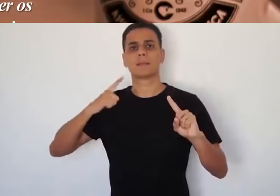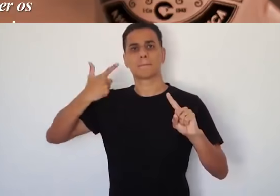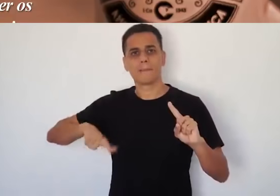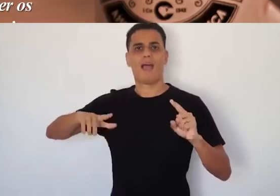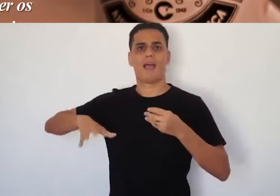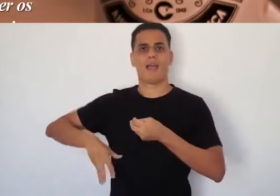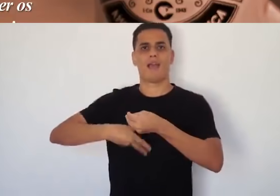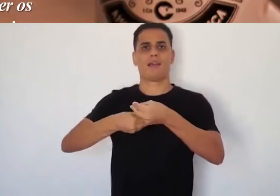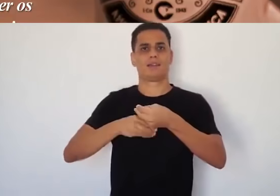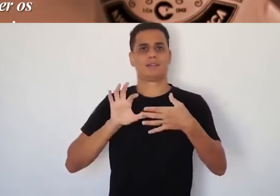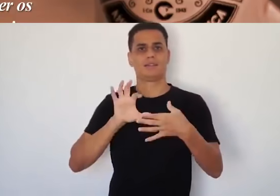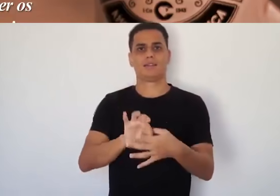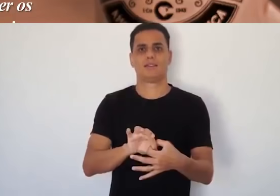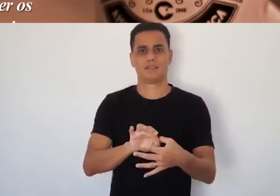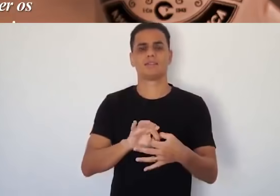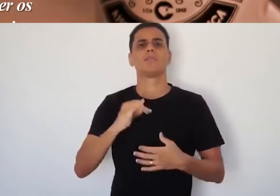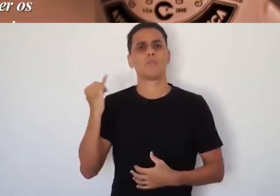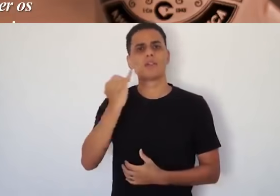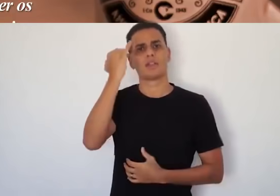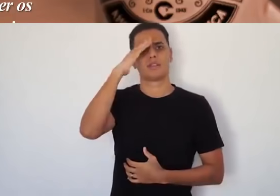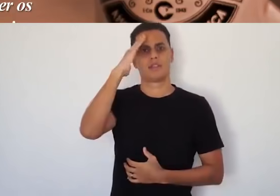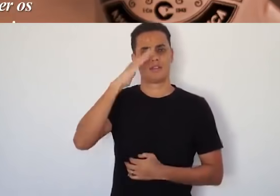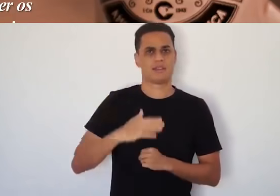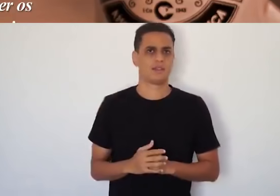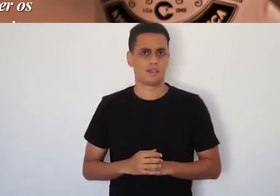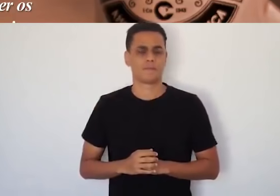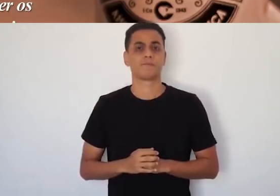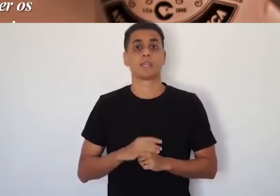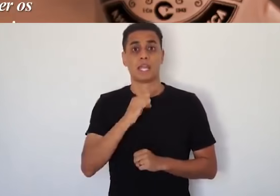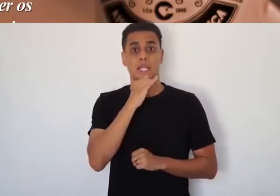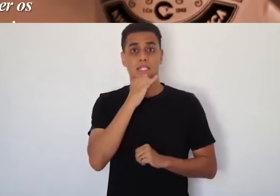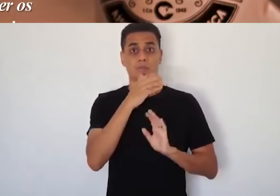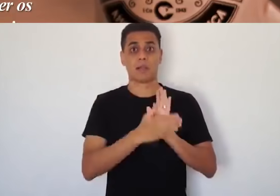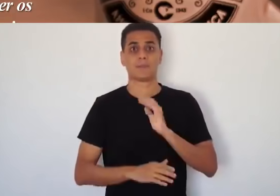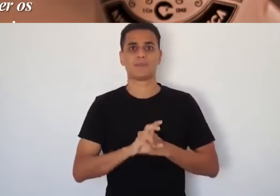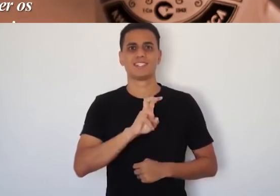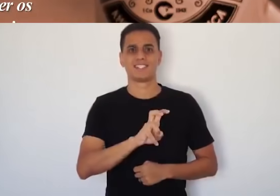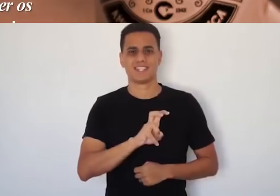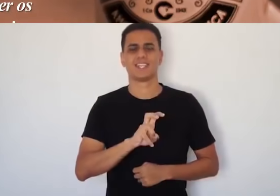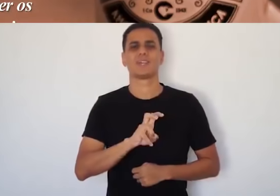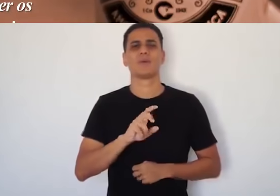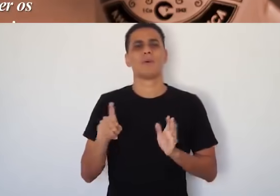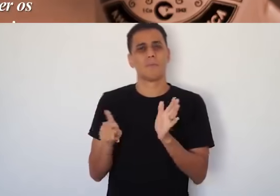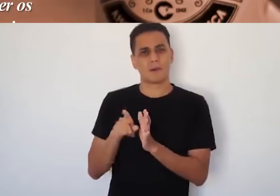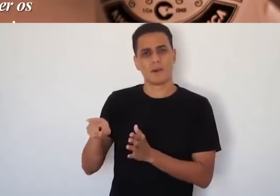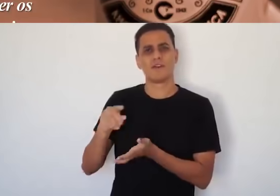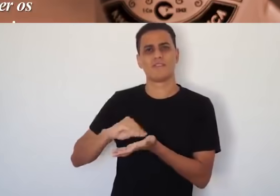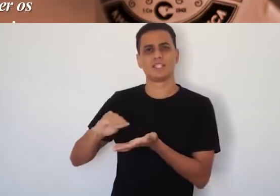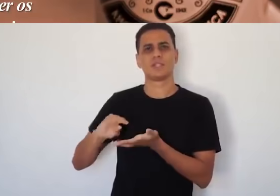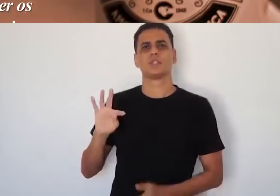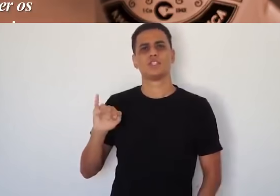obras. Tais como criar filhos, ser hospitaleira, lavar os pés dos santos, socorrer